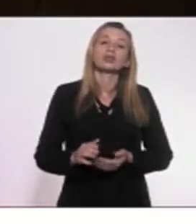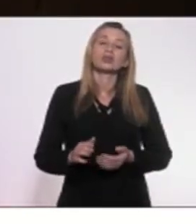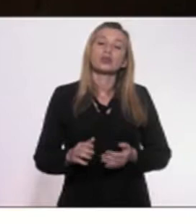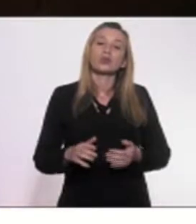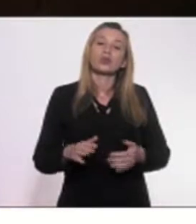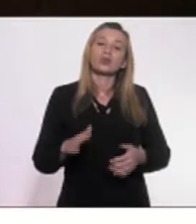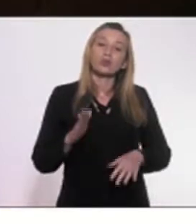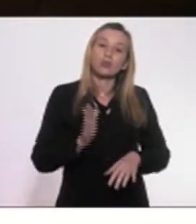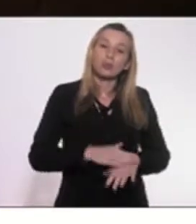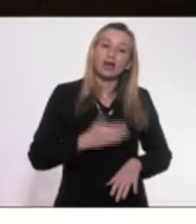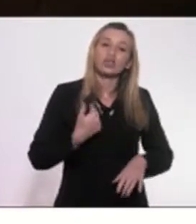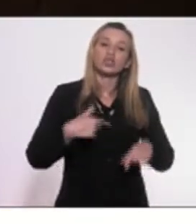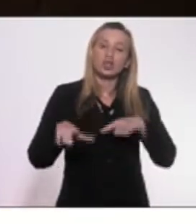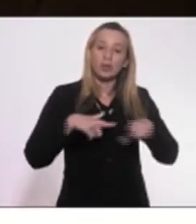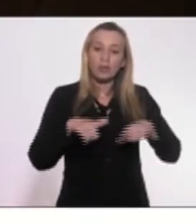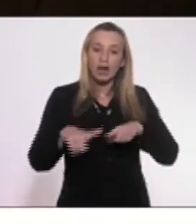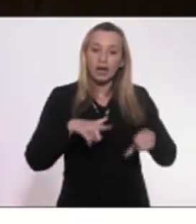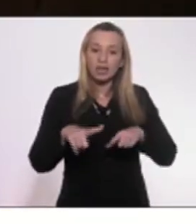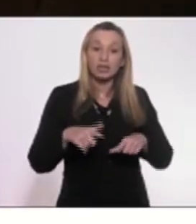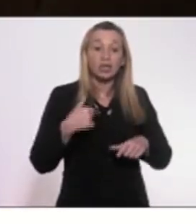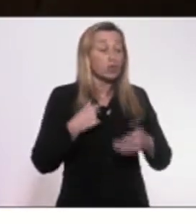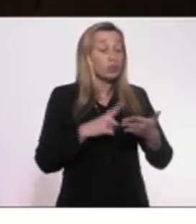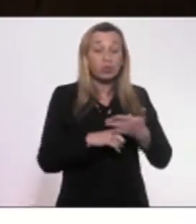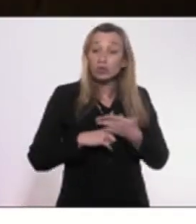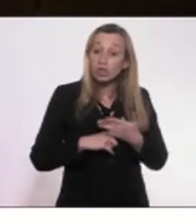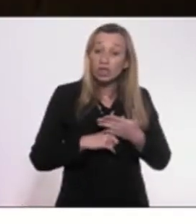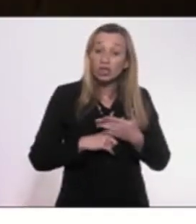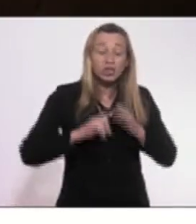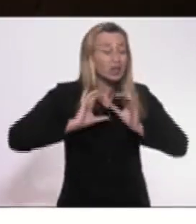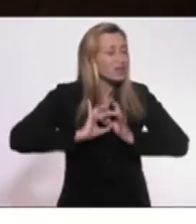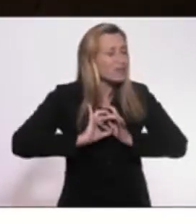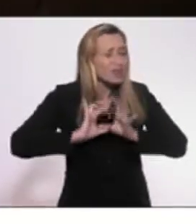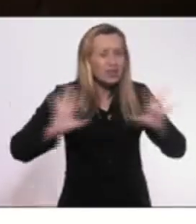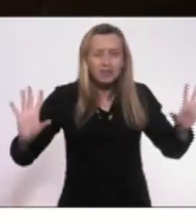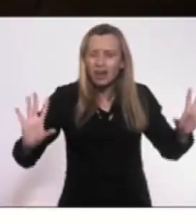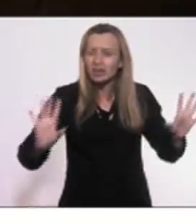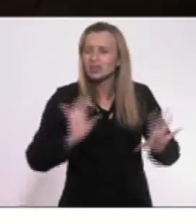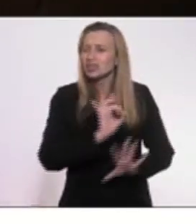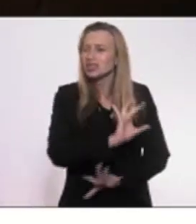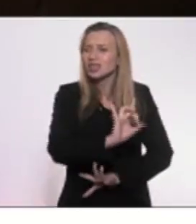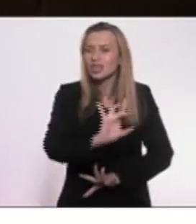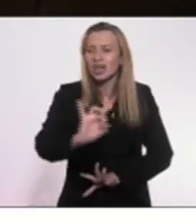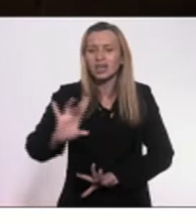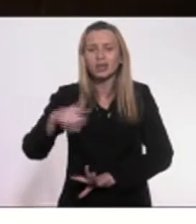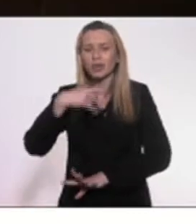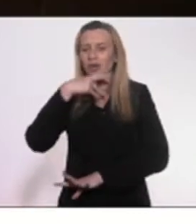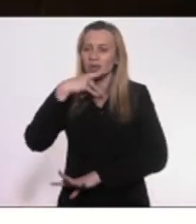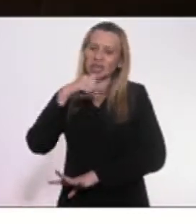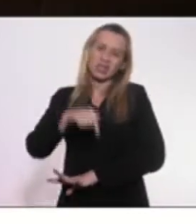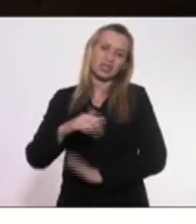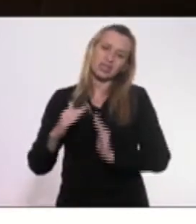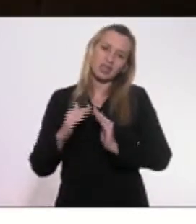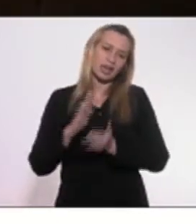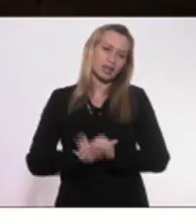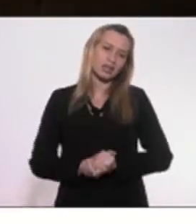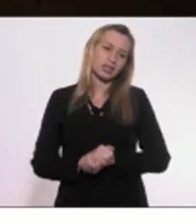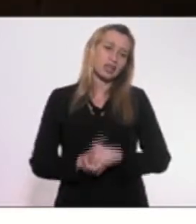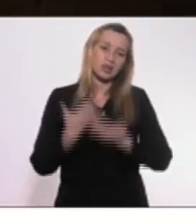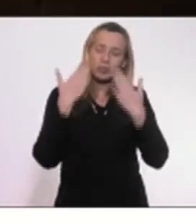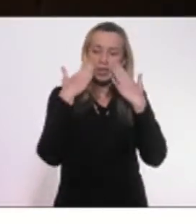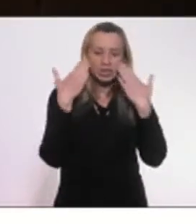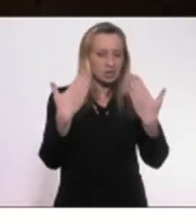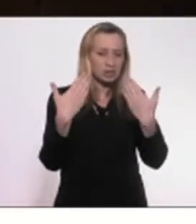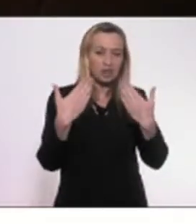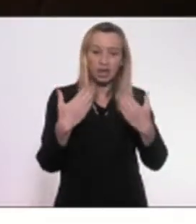atuantes, com mais produção legislativa. Eu sou um defensor da liberdade de cada parlamentar aqui nessa casa de